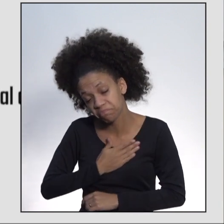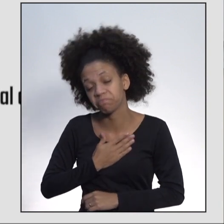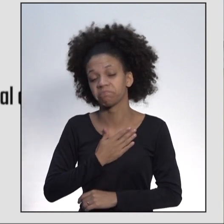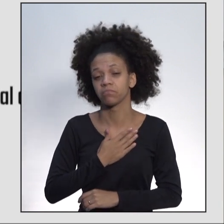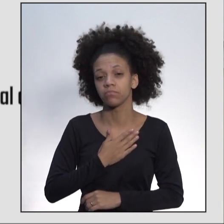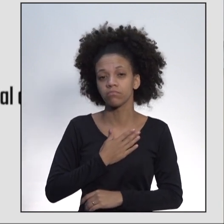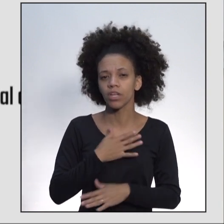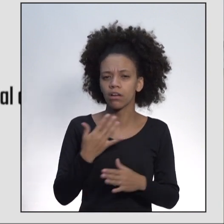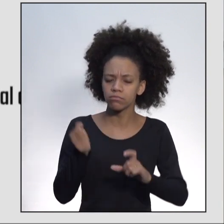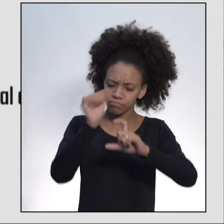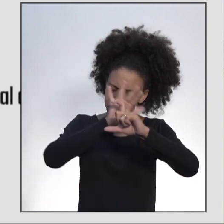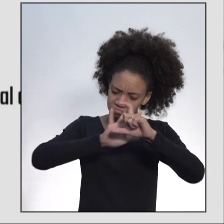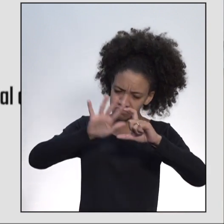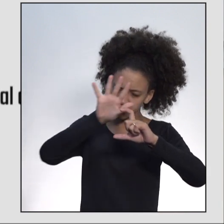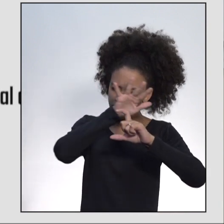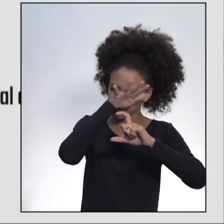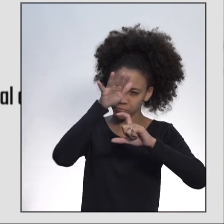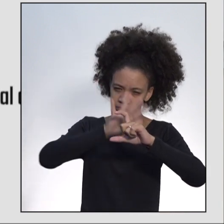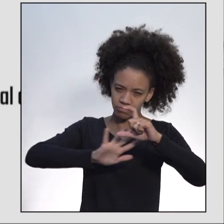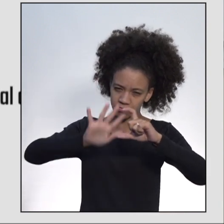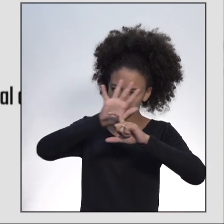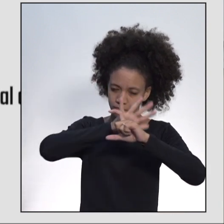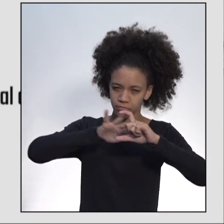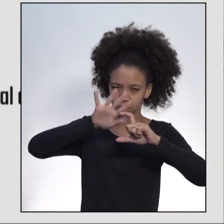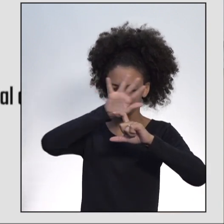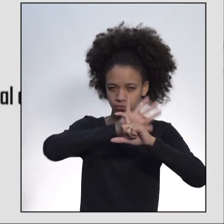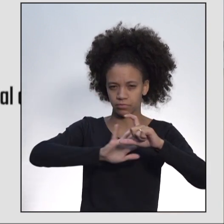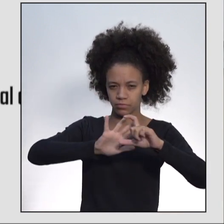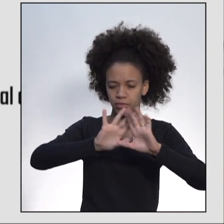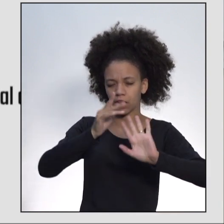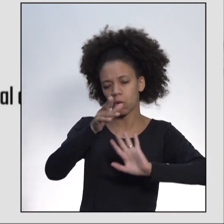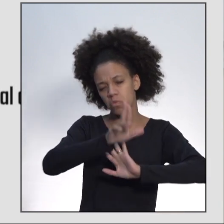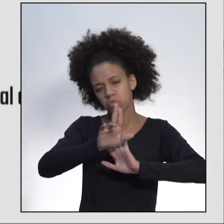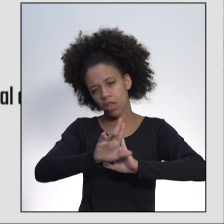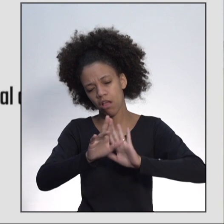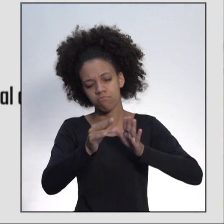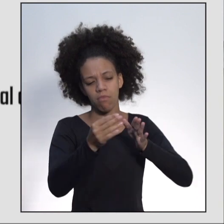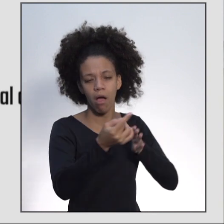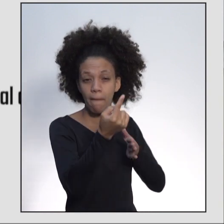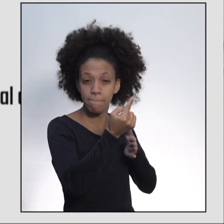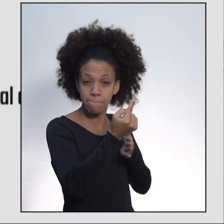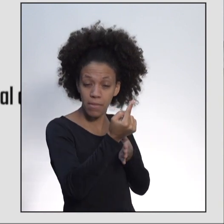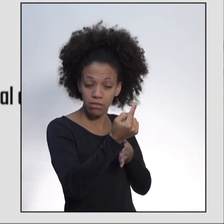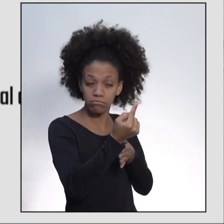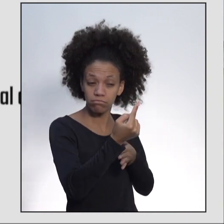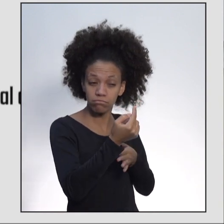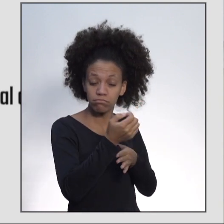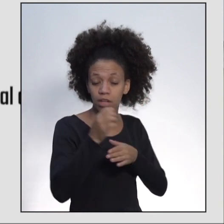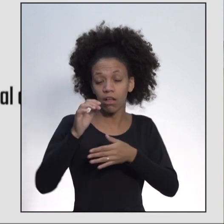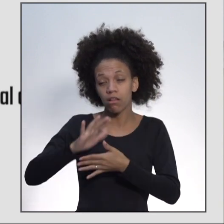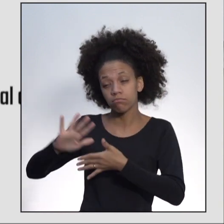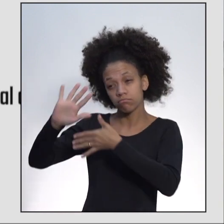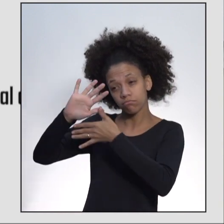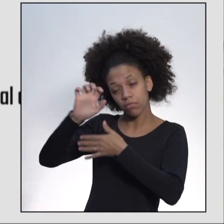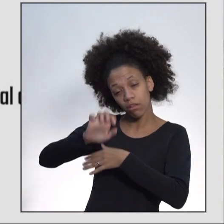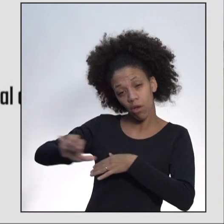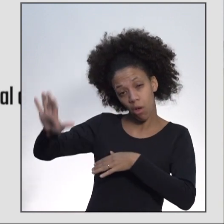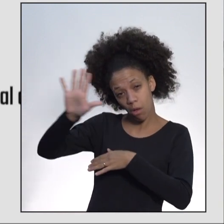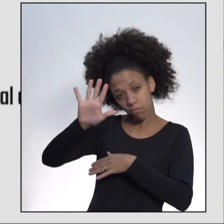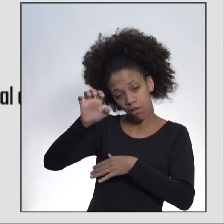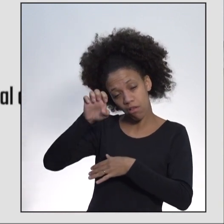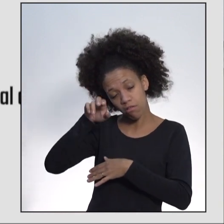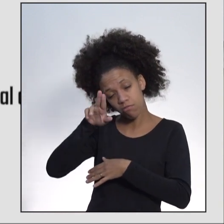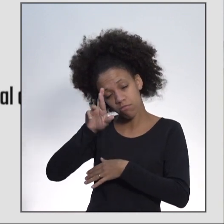A charge, ela foi usada pela primeira vez na Europa, lá no início do